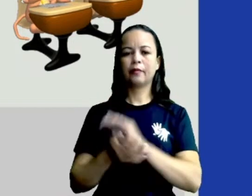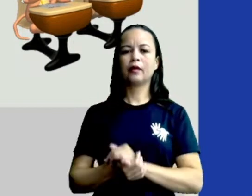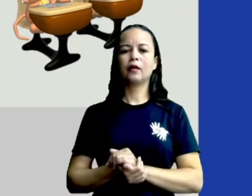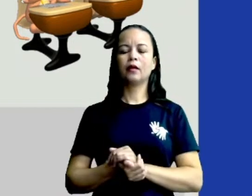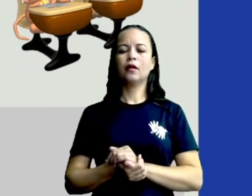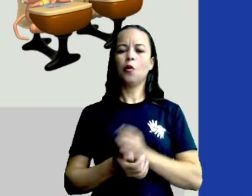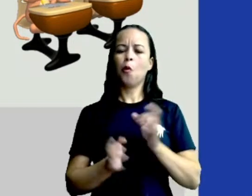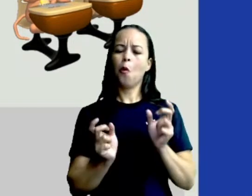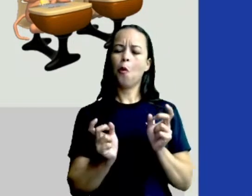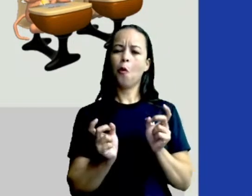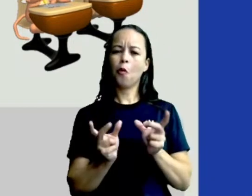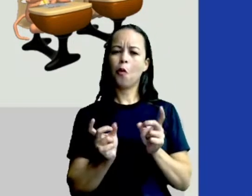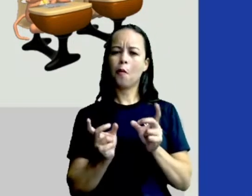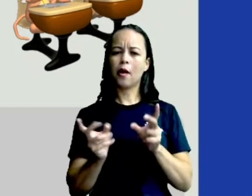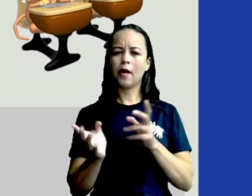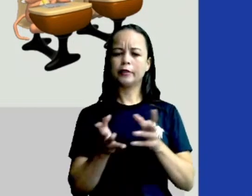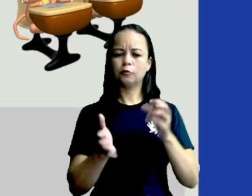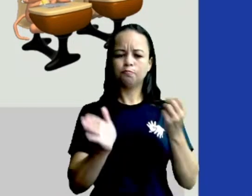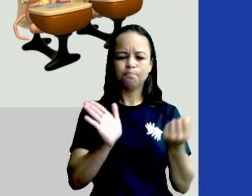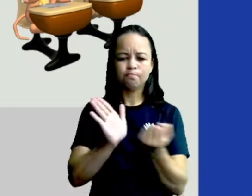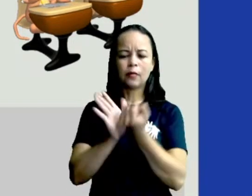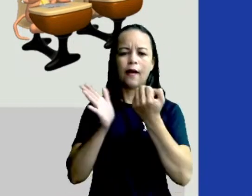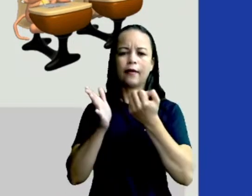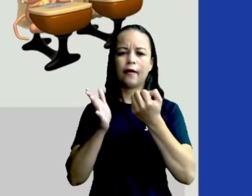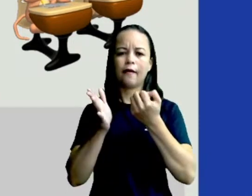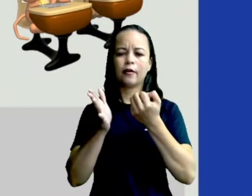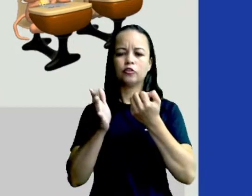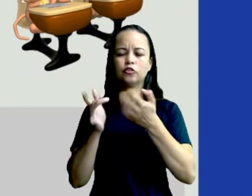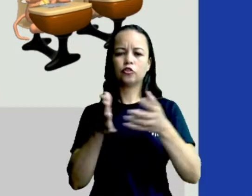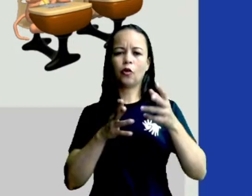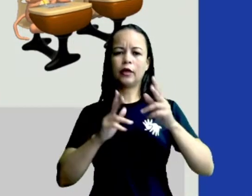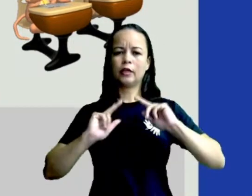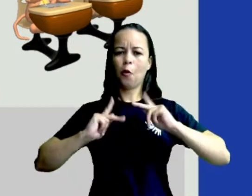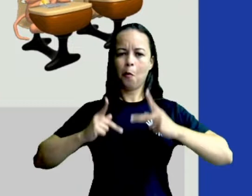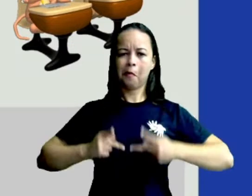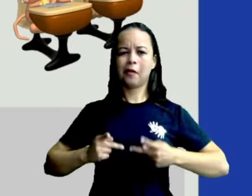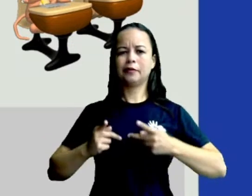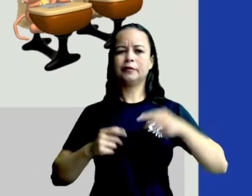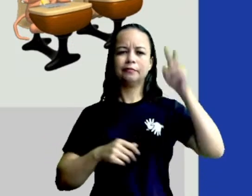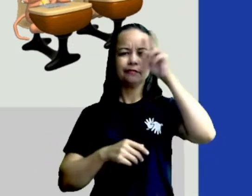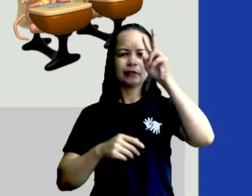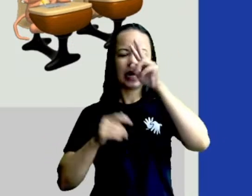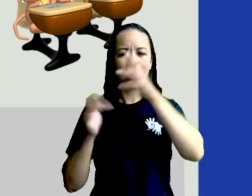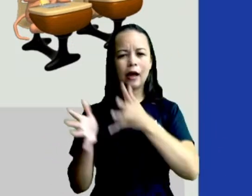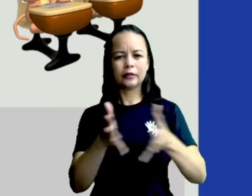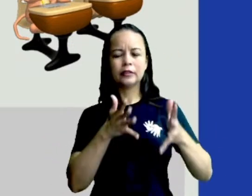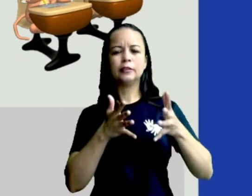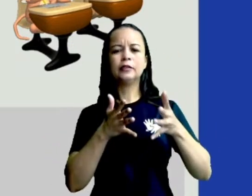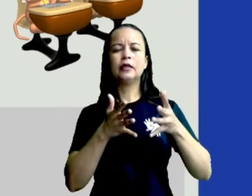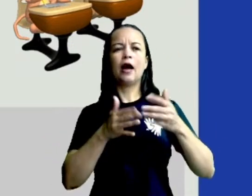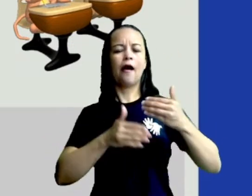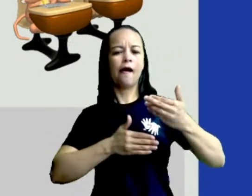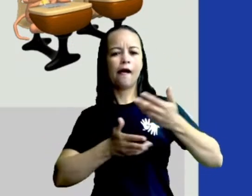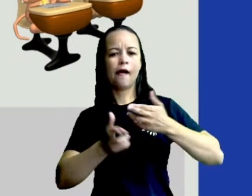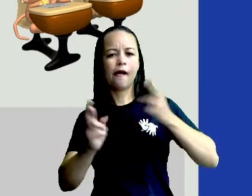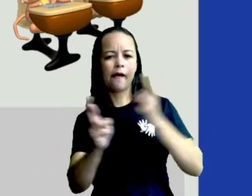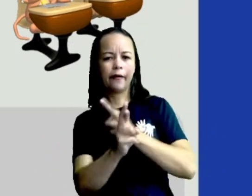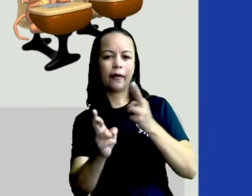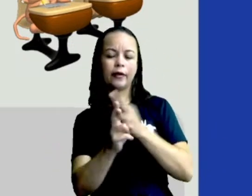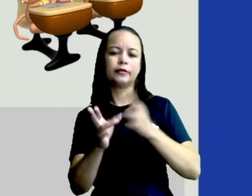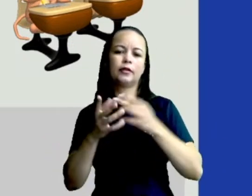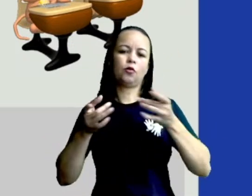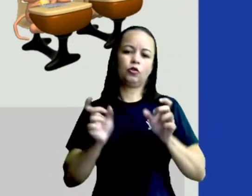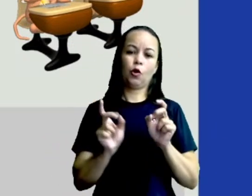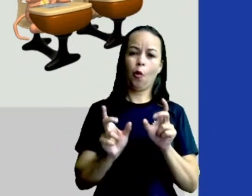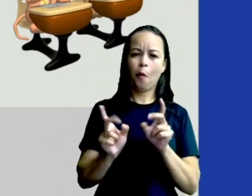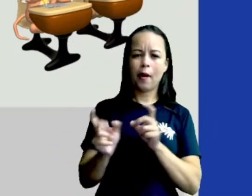comércio marca a história da humanidade. Em princípio, as relações de comércio